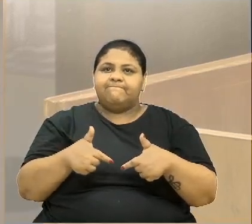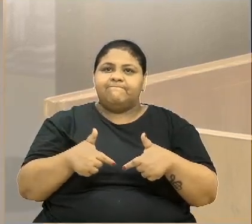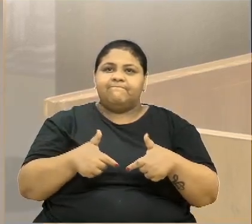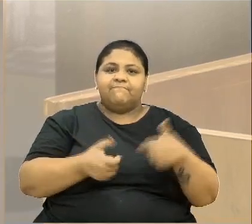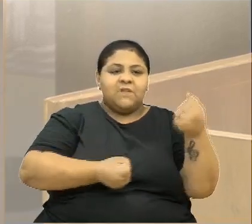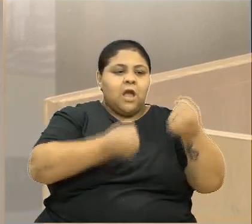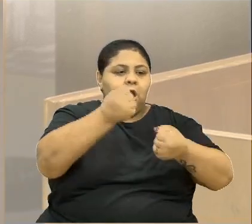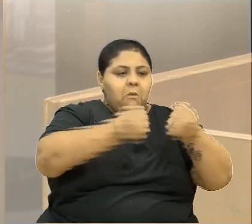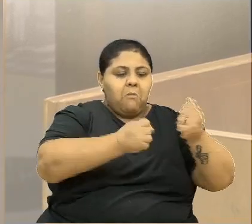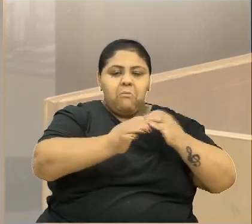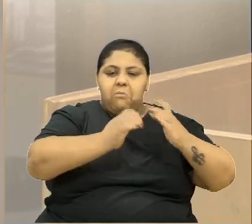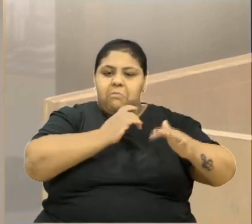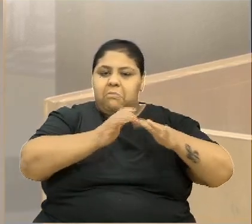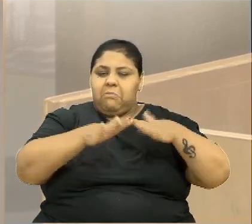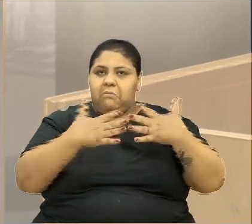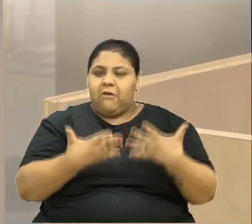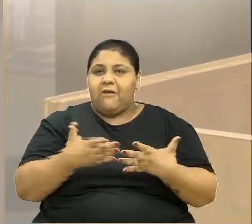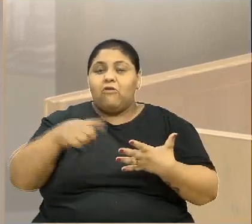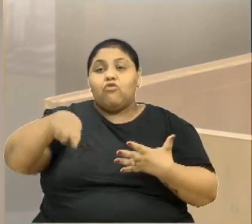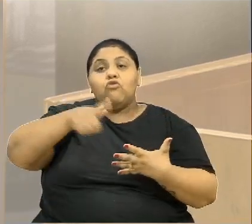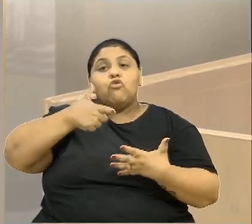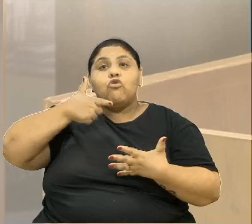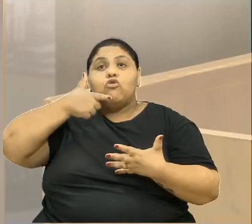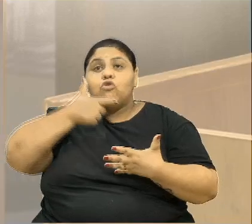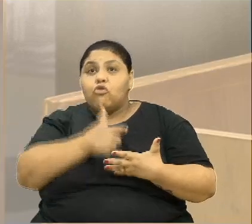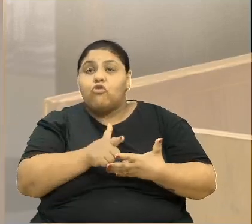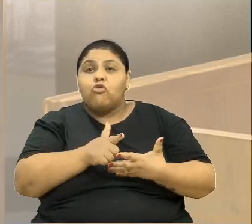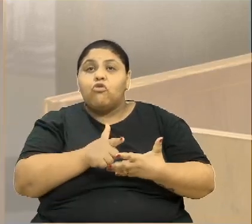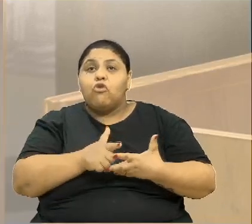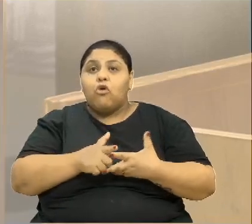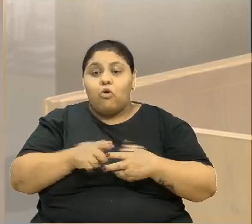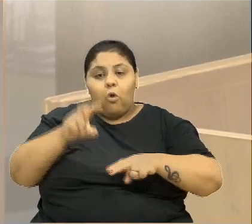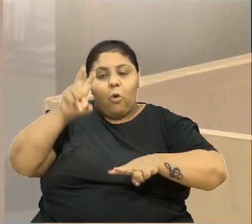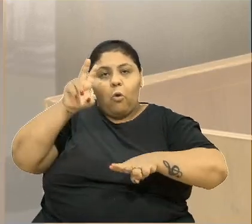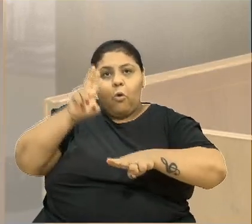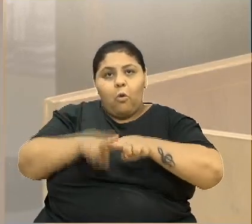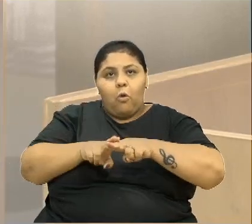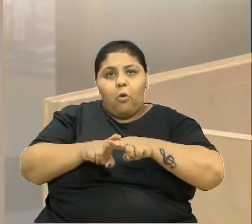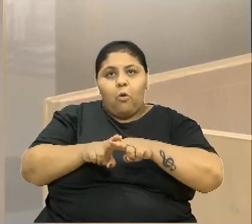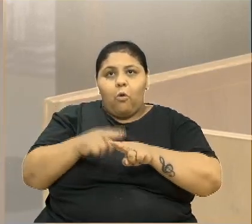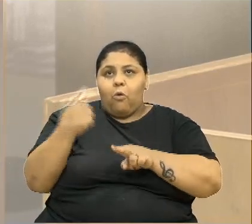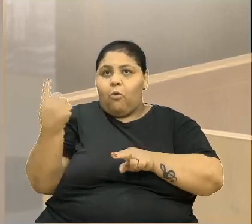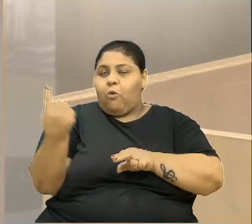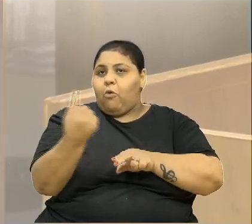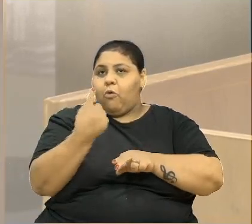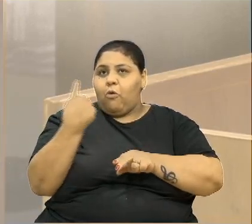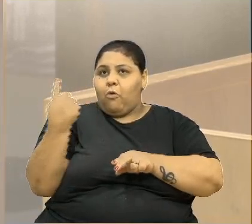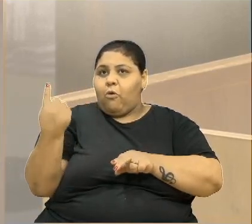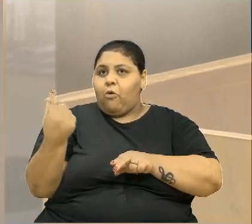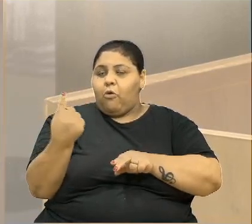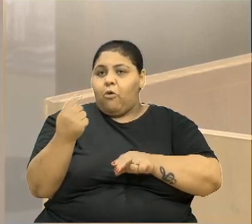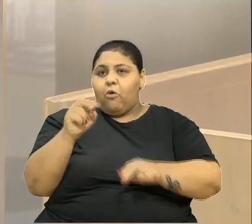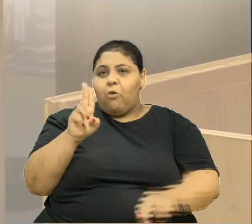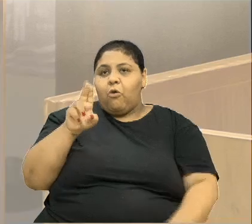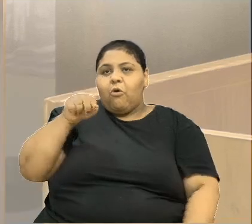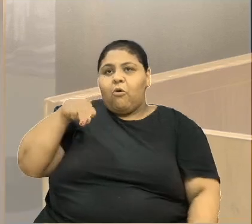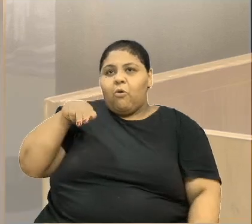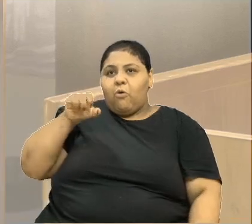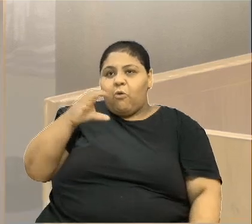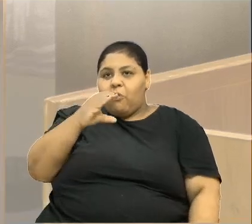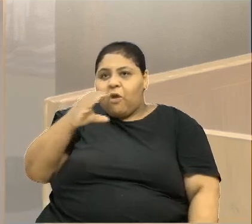trânsito, mobilidade. Inclusive, né, nós conseguimos uma cadeira para que a única estivesse ali participando do